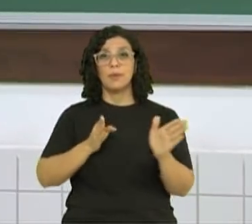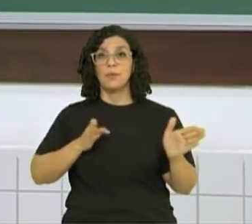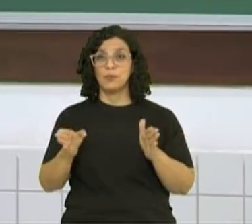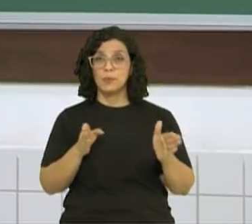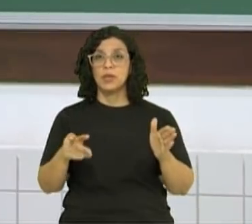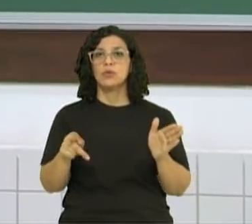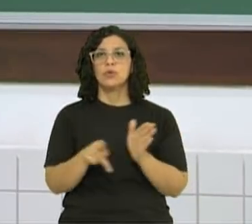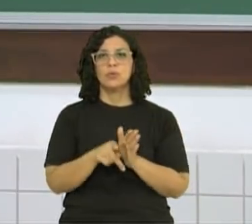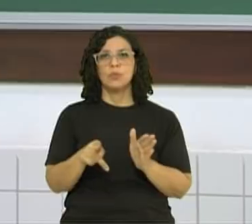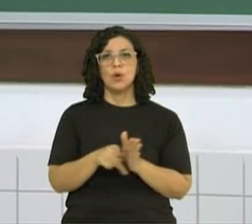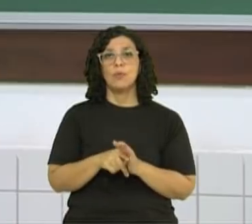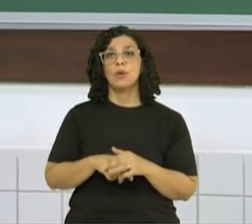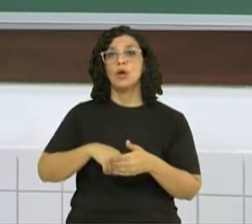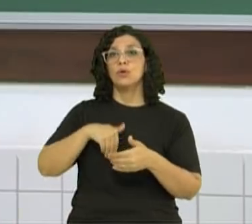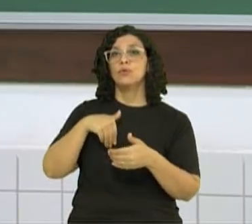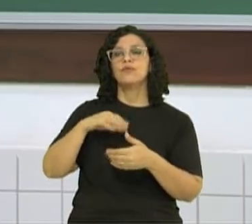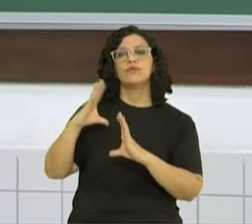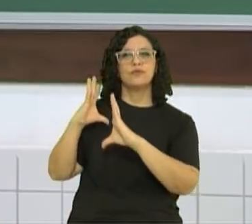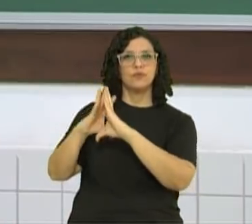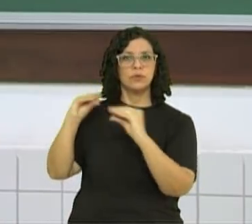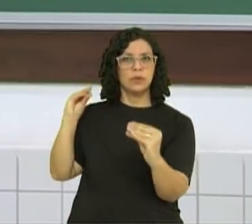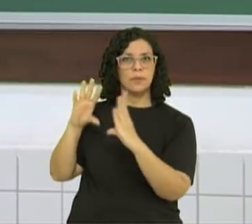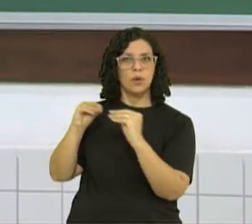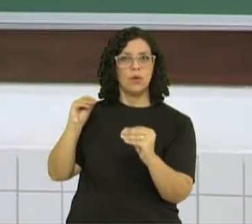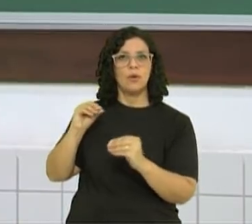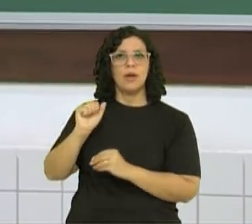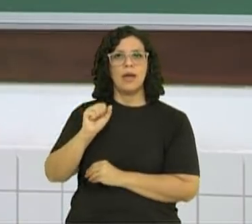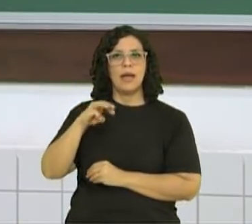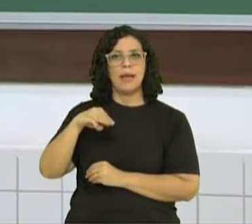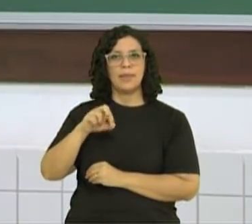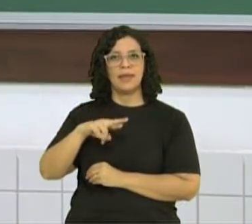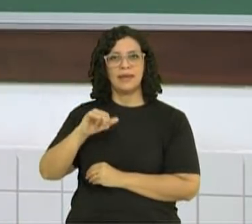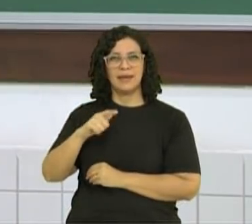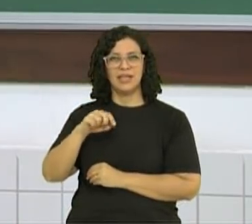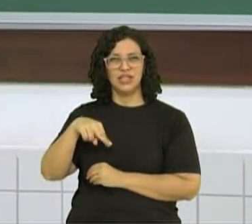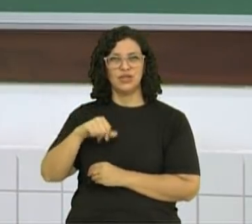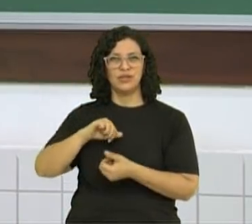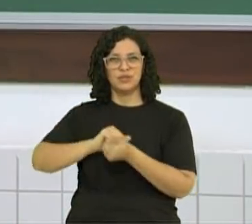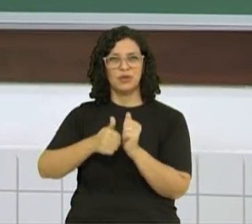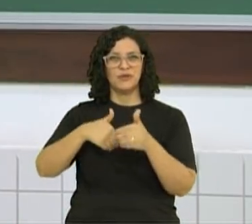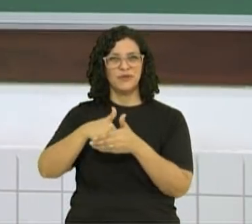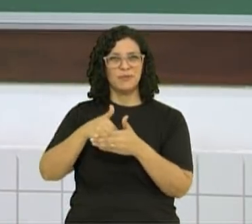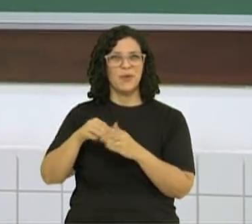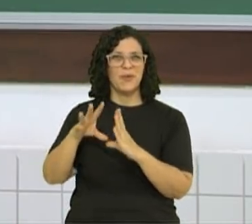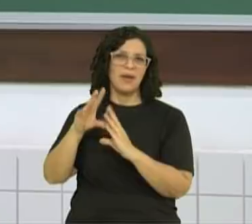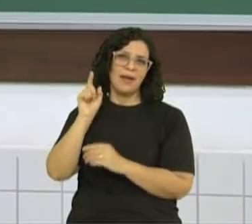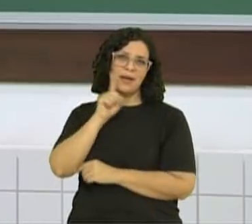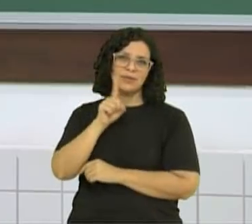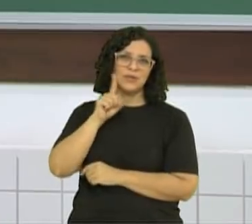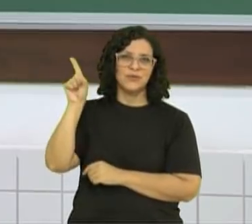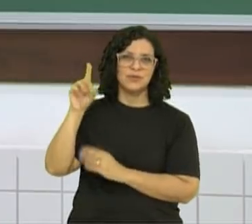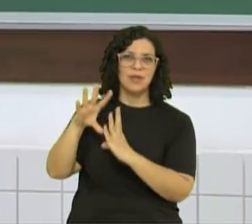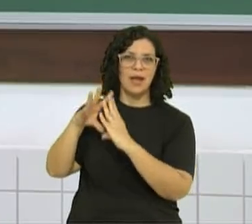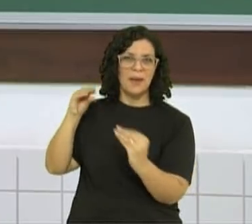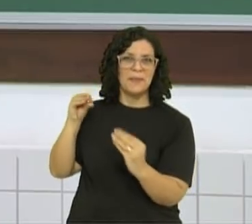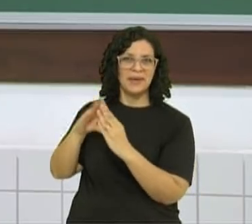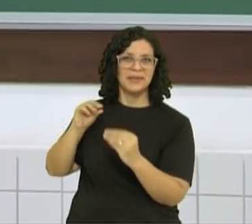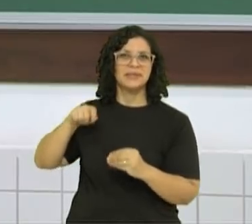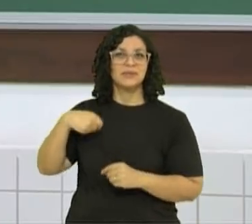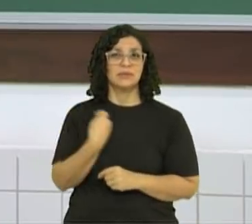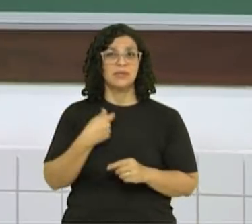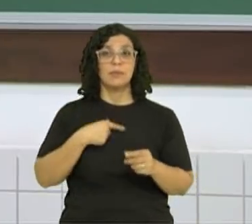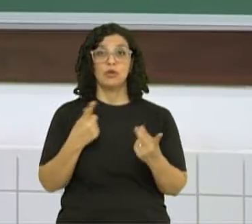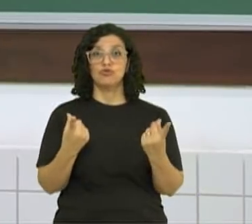né, então que é o futebol americano, né, então o futebol americano envolve muito mais a questão, se nós pensarmos em